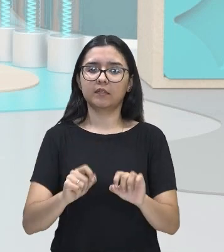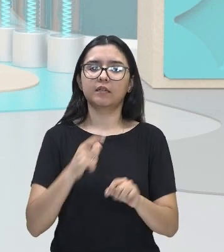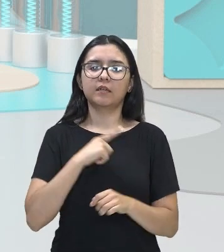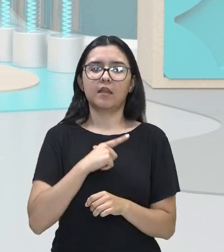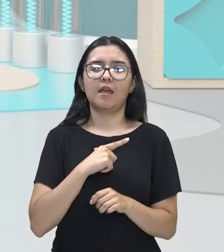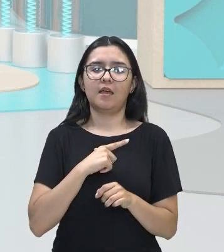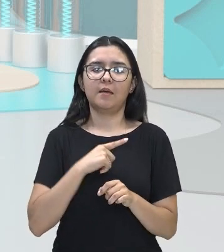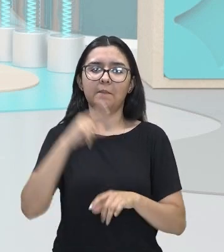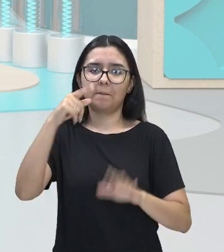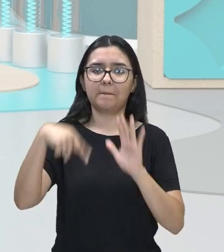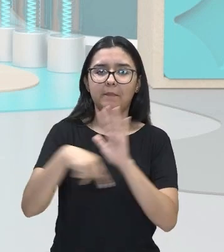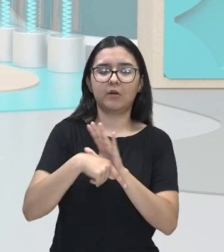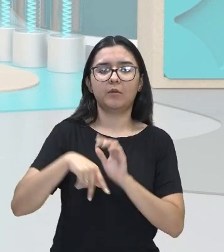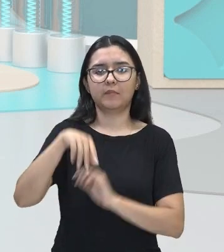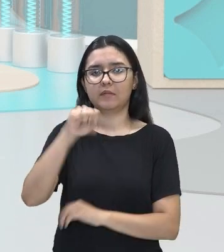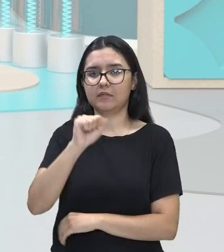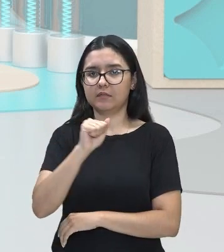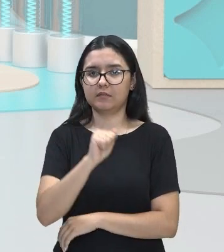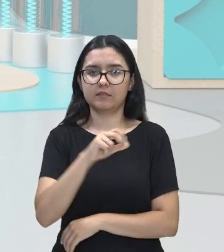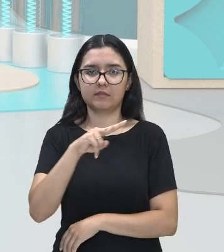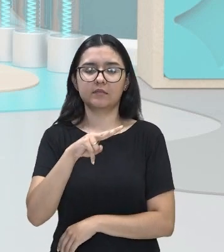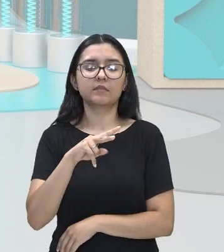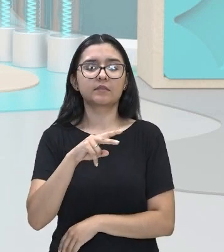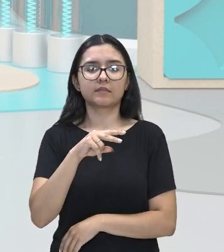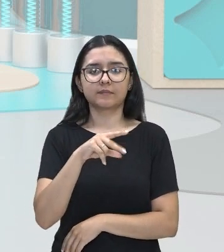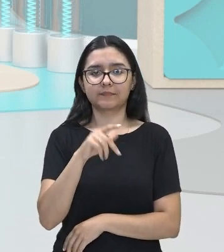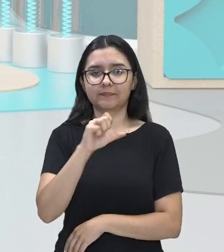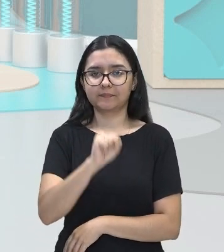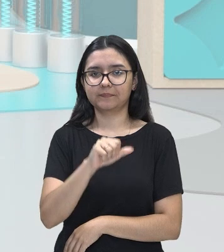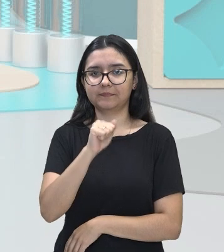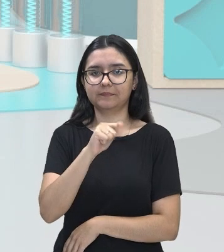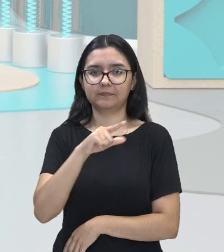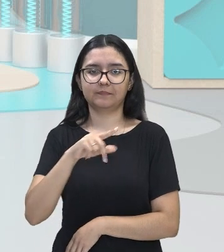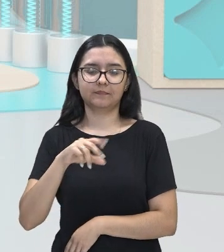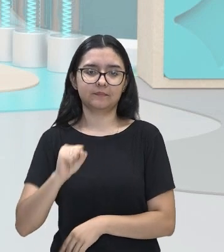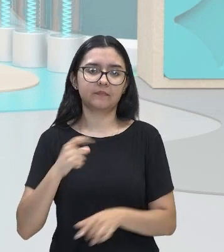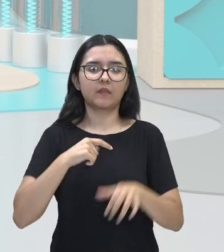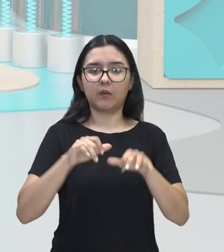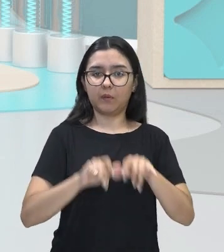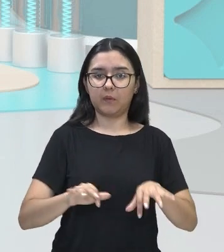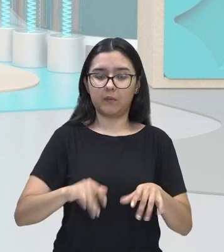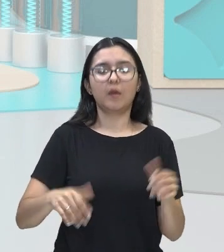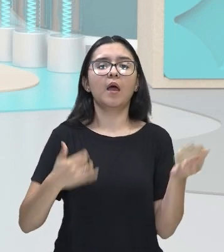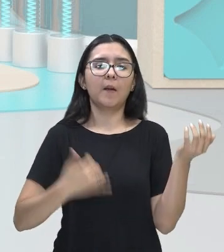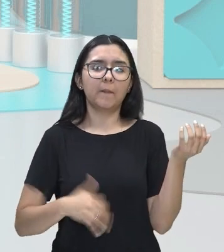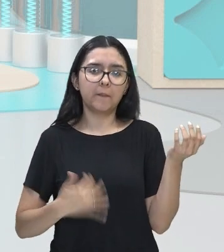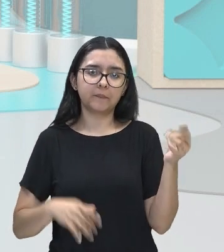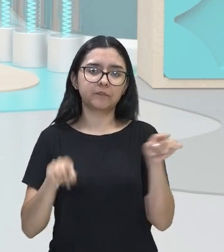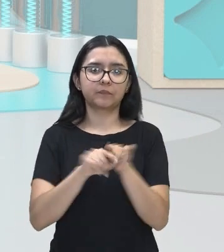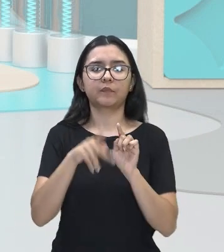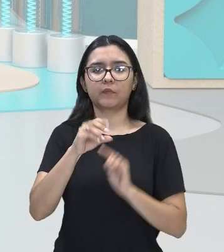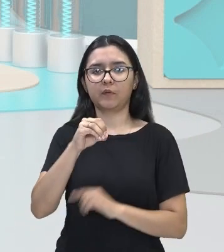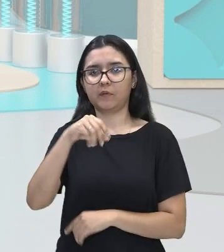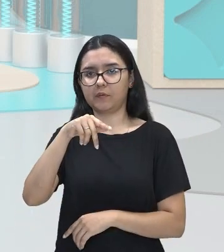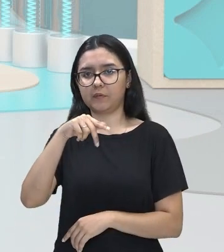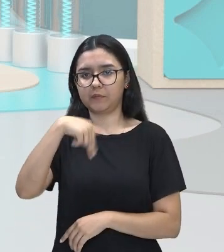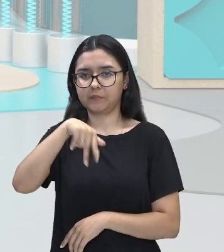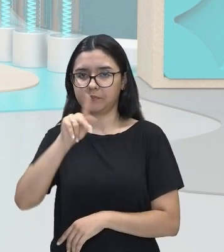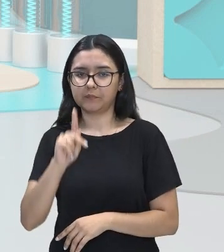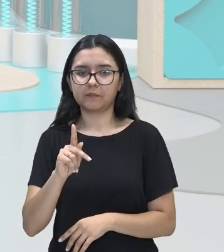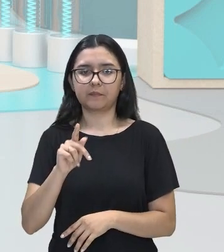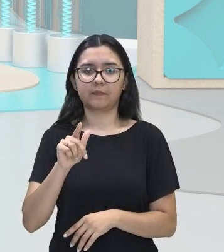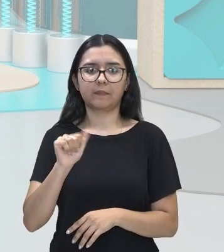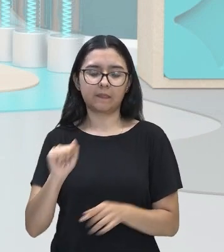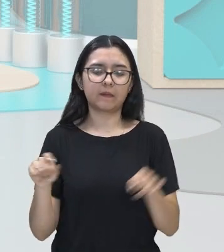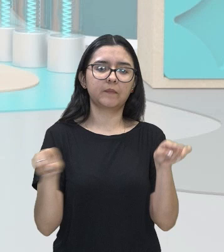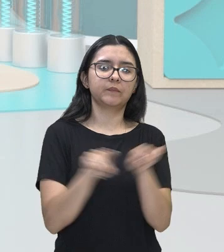ali a salsa. Alguns dos instrumentos típicos são o piano, o baixo, as congas, os bongos, os timbales, os